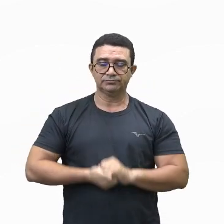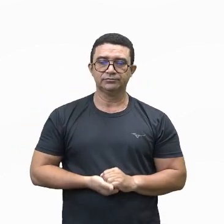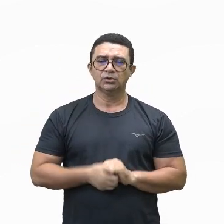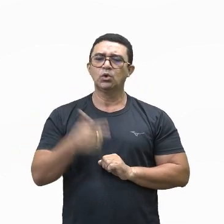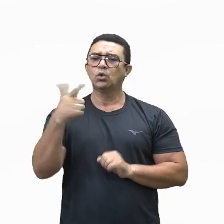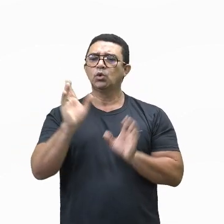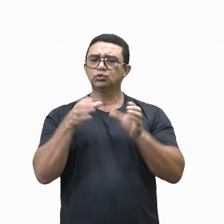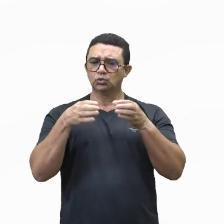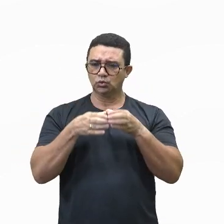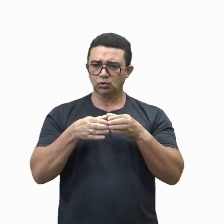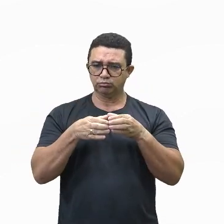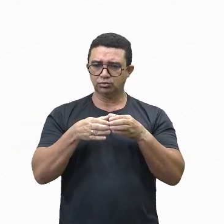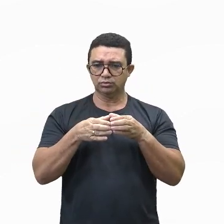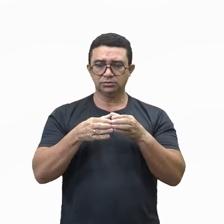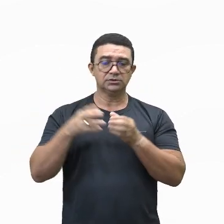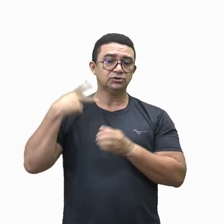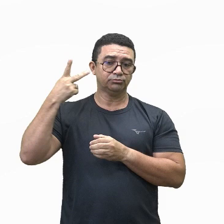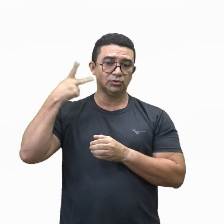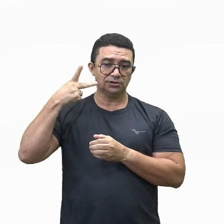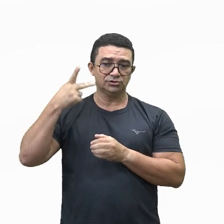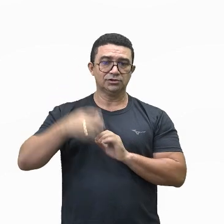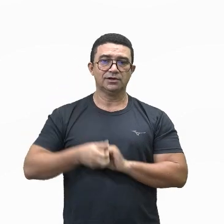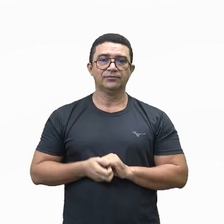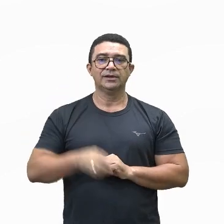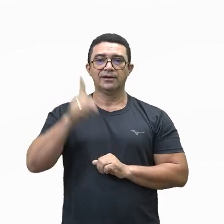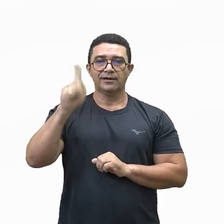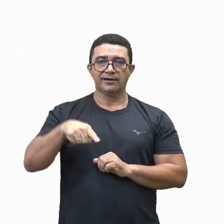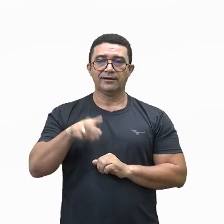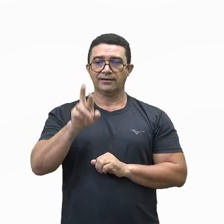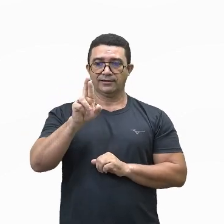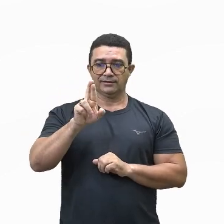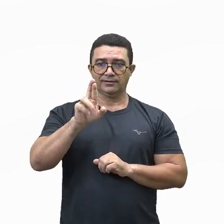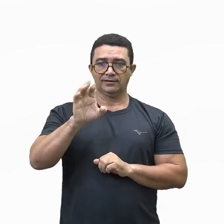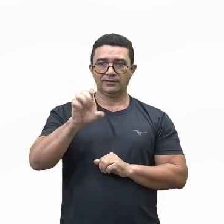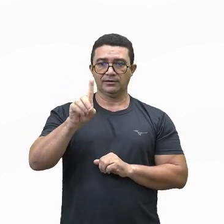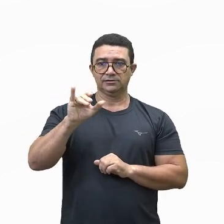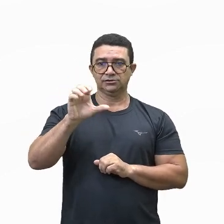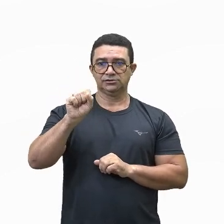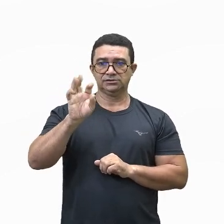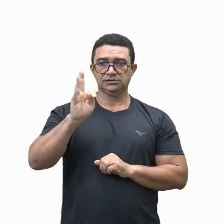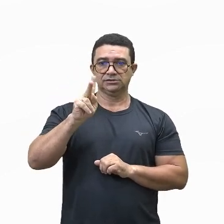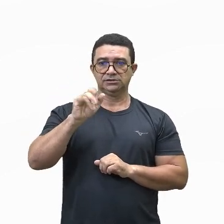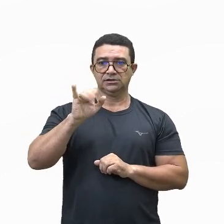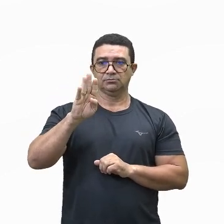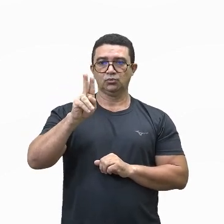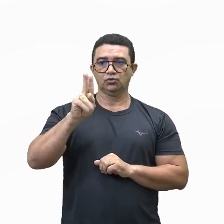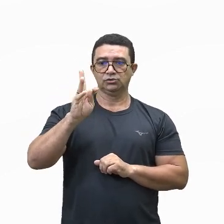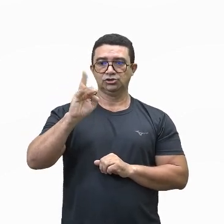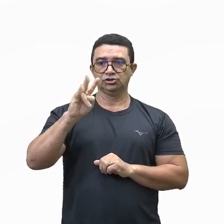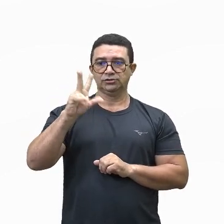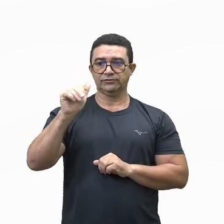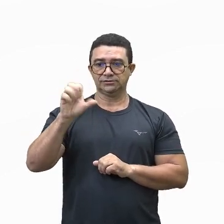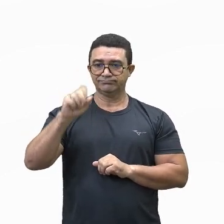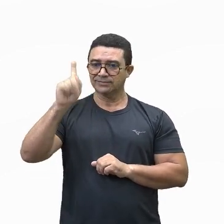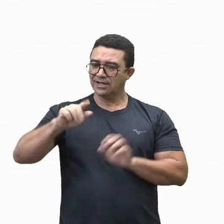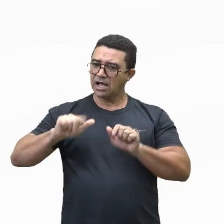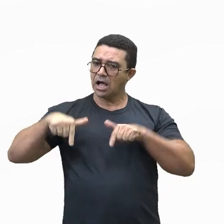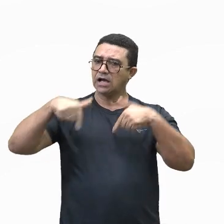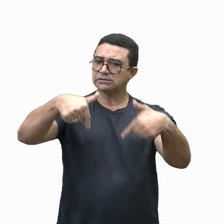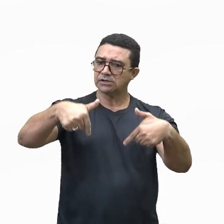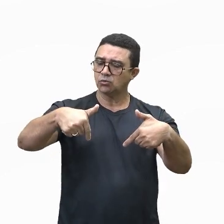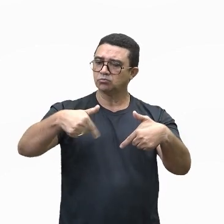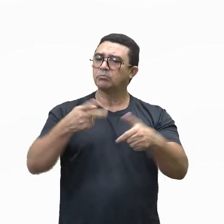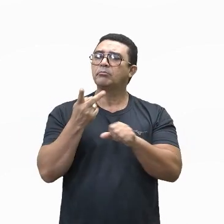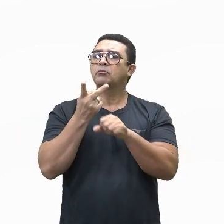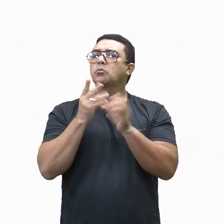de políticas, o outro tipo é políticas redistributivas. São ações que visam fazer justiça